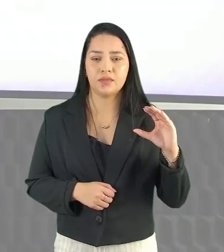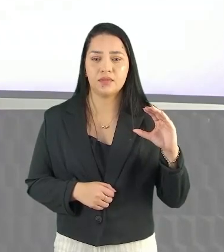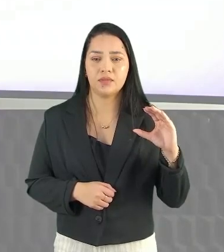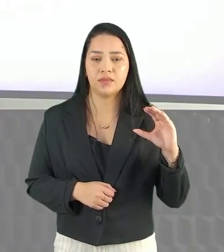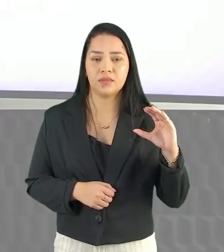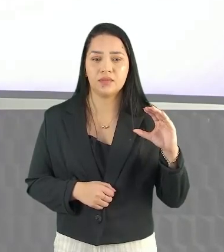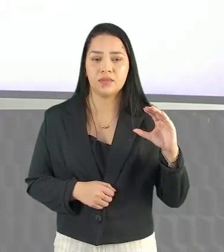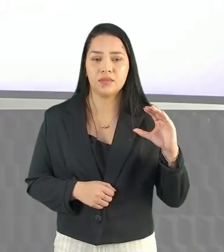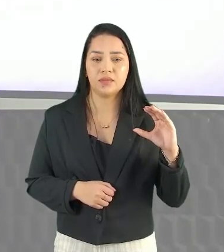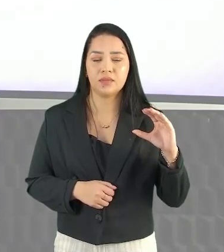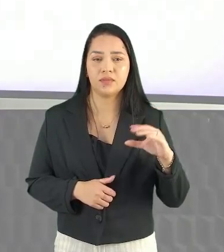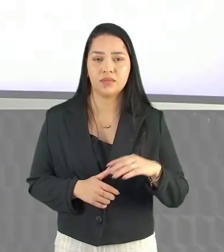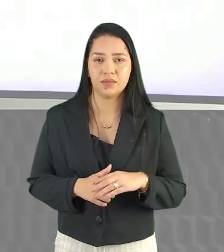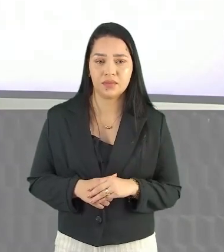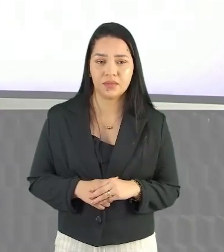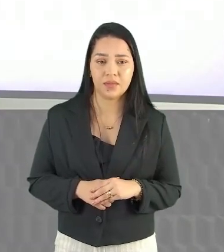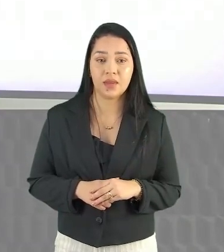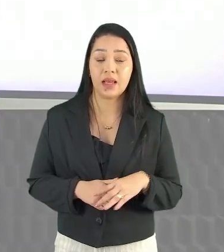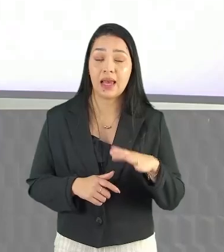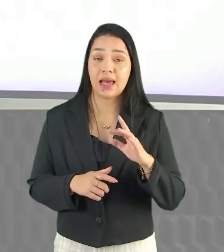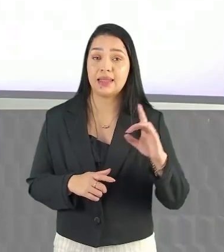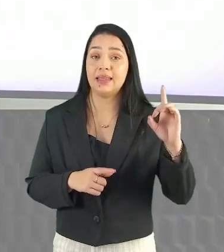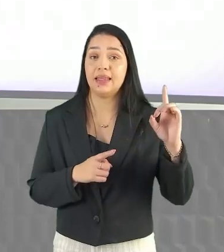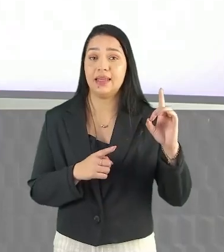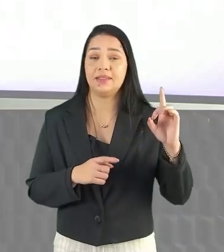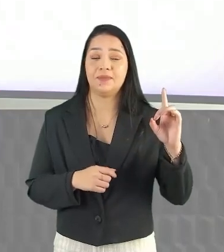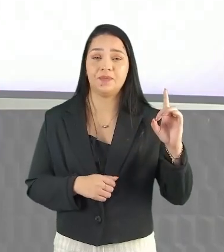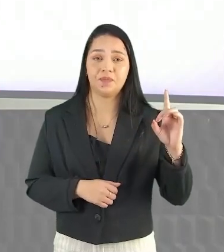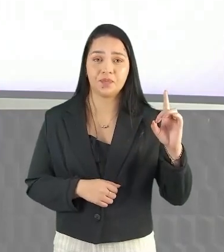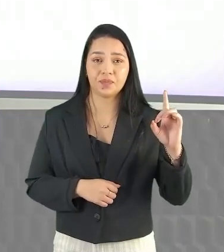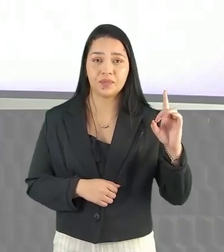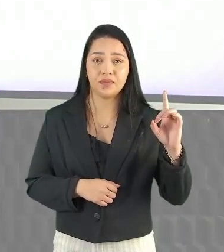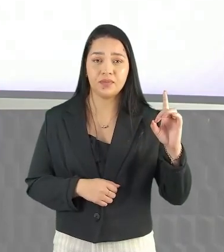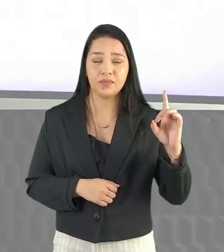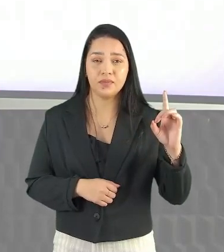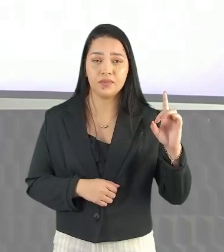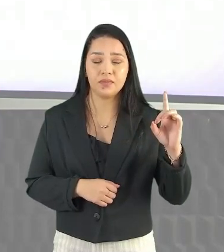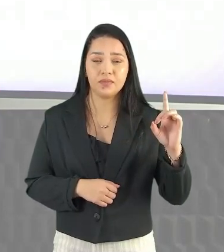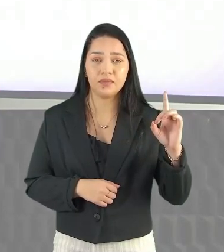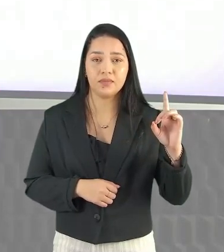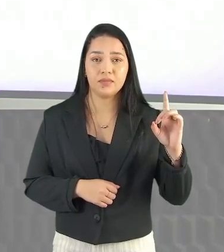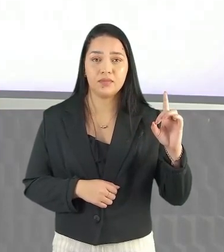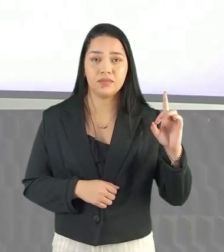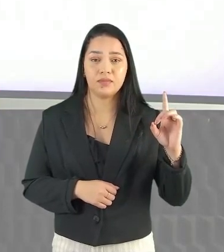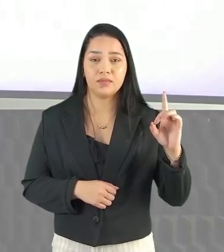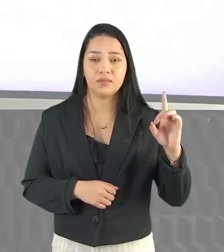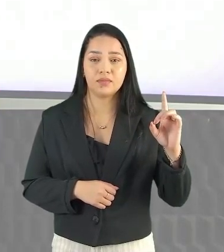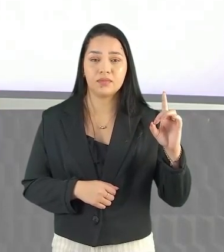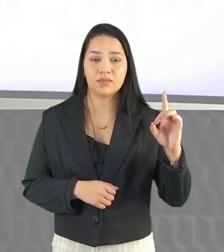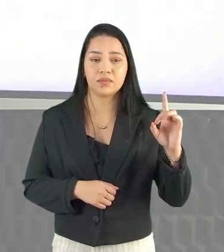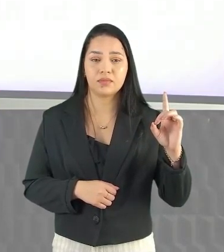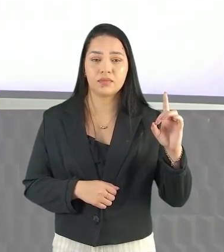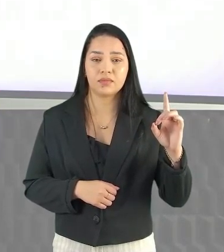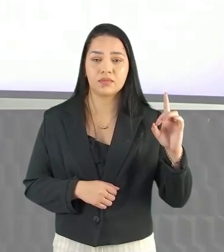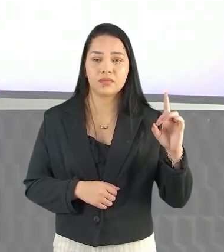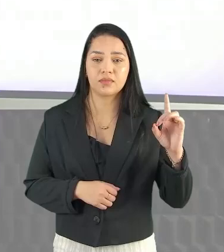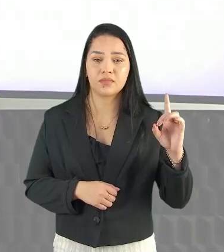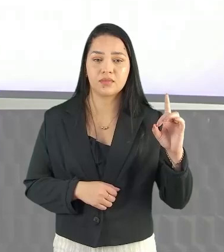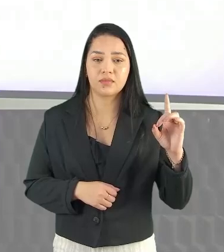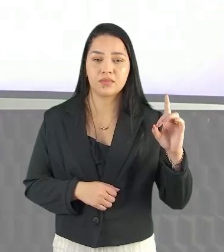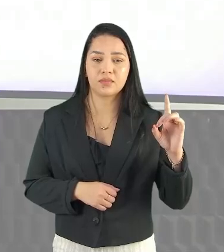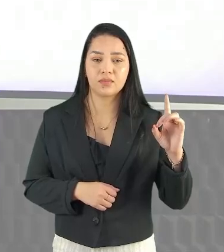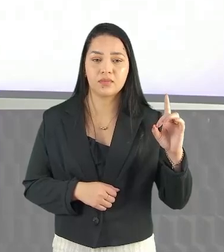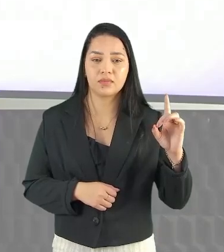do conflito. Vamos lá. Letra D. Dentre as tensões que contribuíram para o começo da Primeira Guerra Mundial, em 1914, a